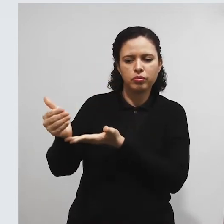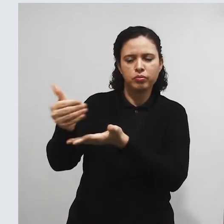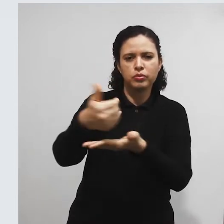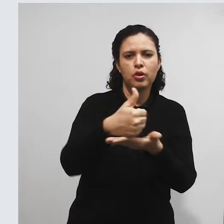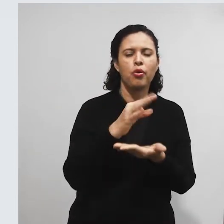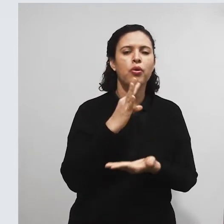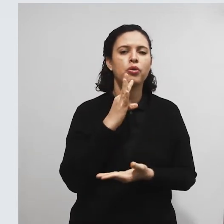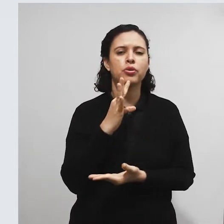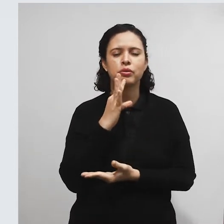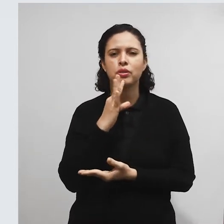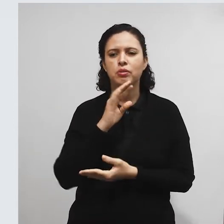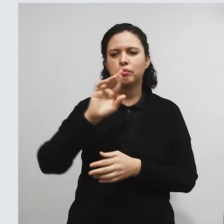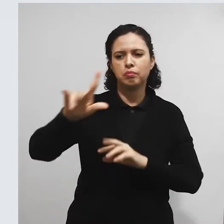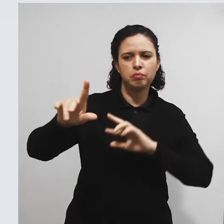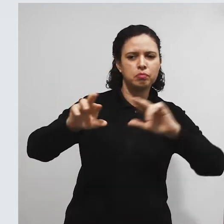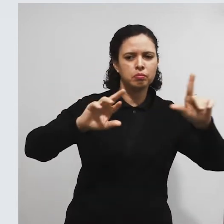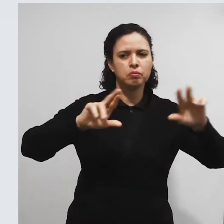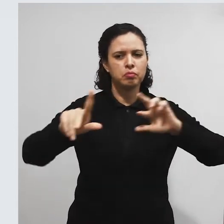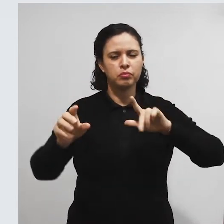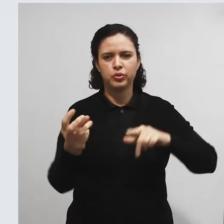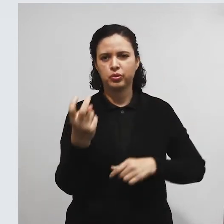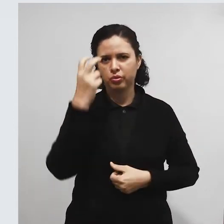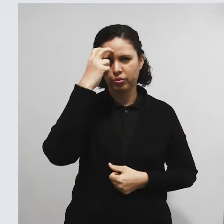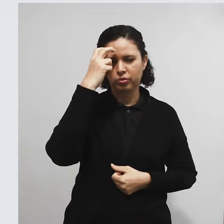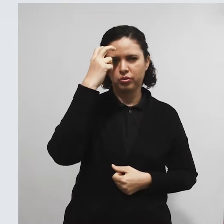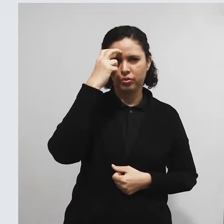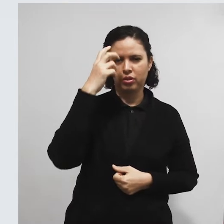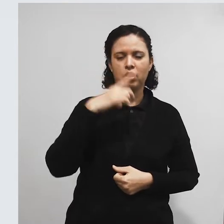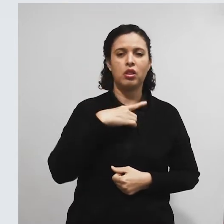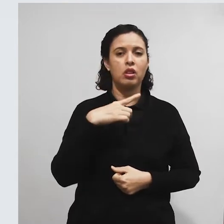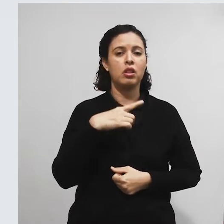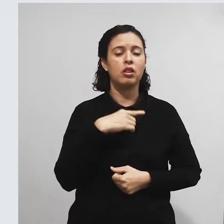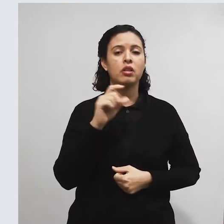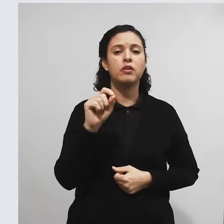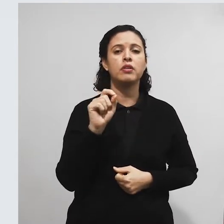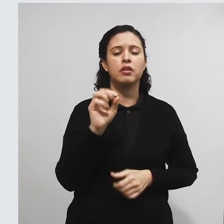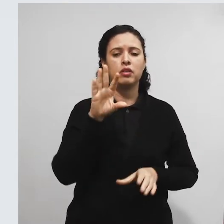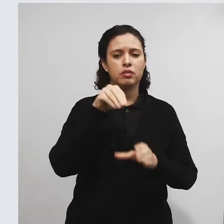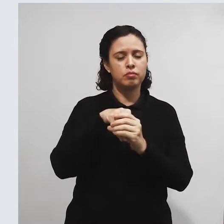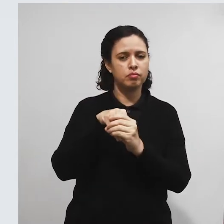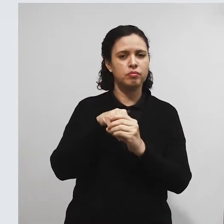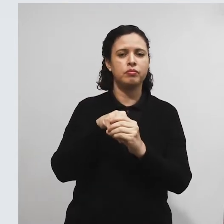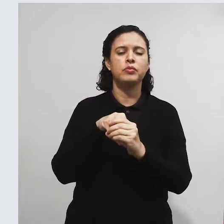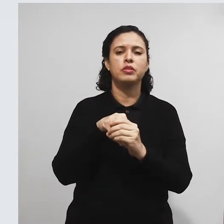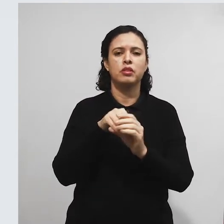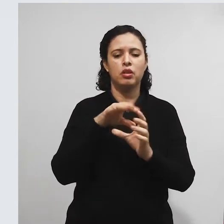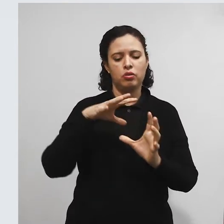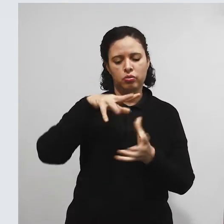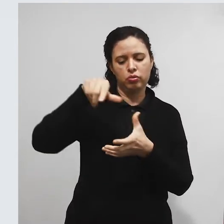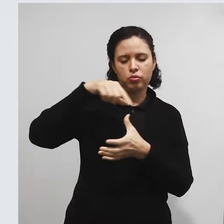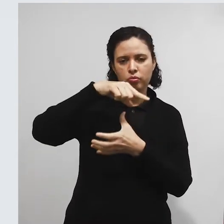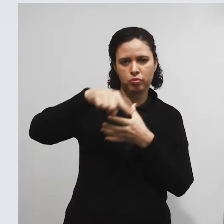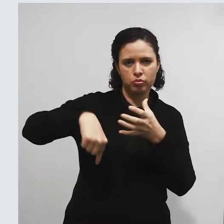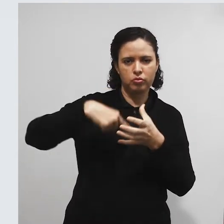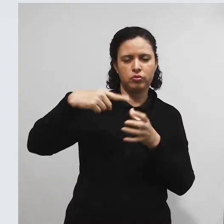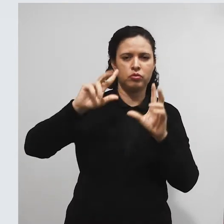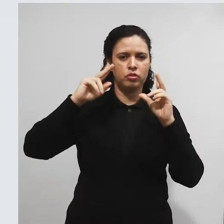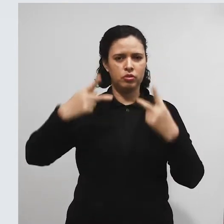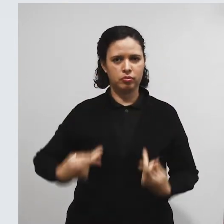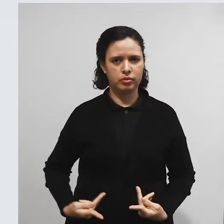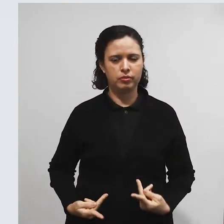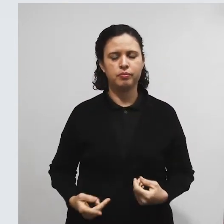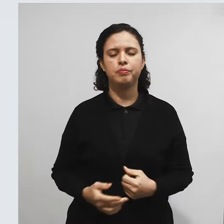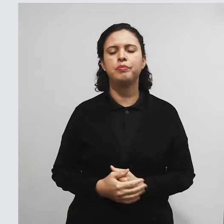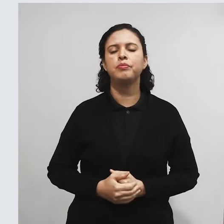acumulando conhecimentos sobre as diferenças culturais que existiam entre os seres humanos. E aí vejam vocês, a